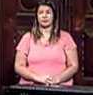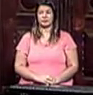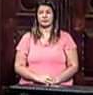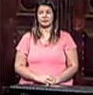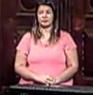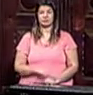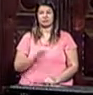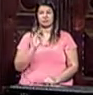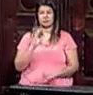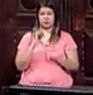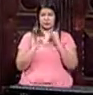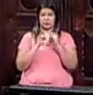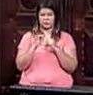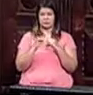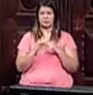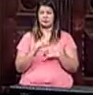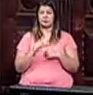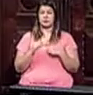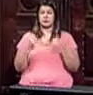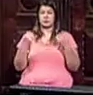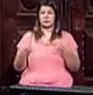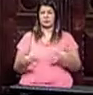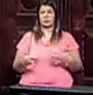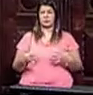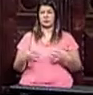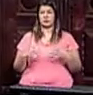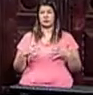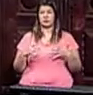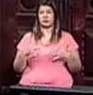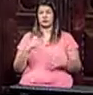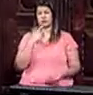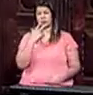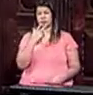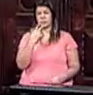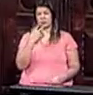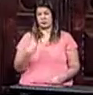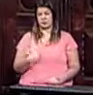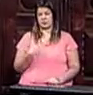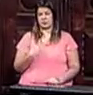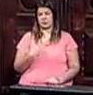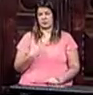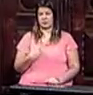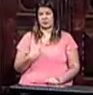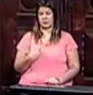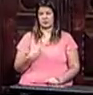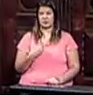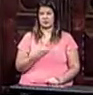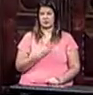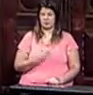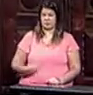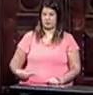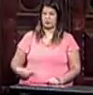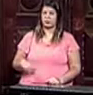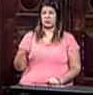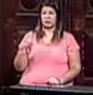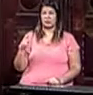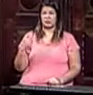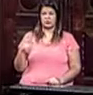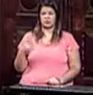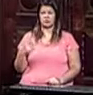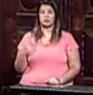um informe sobre a questão das participações governamentais, a